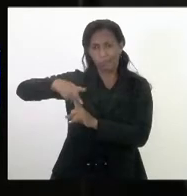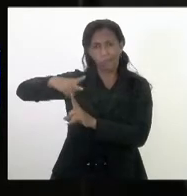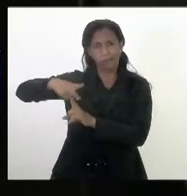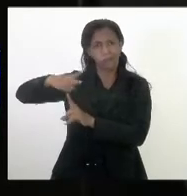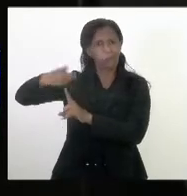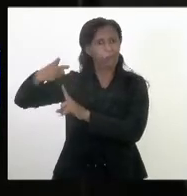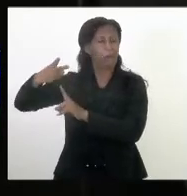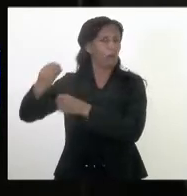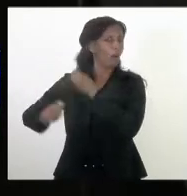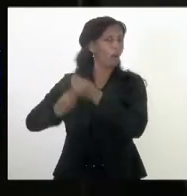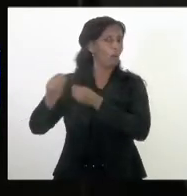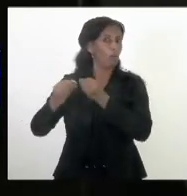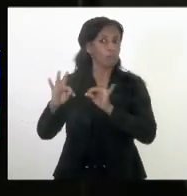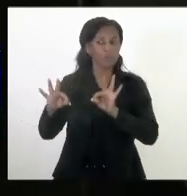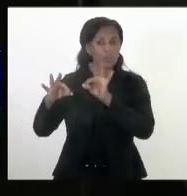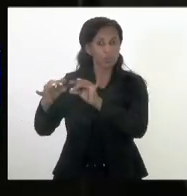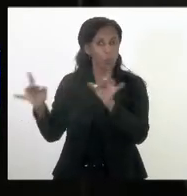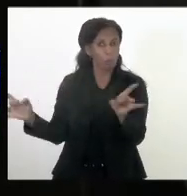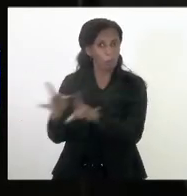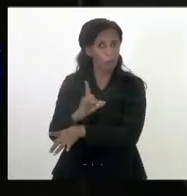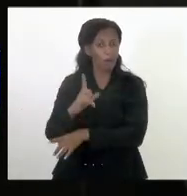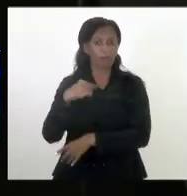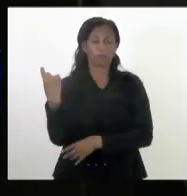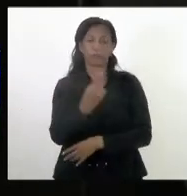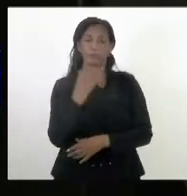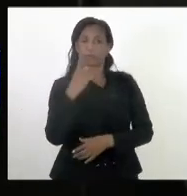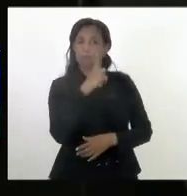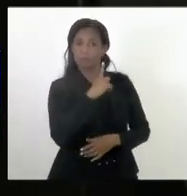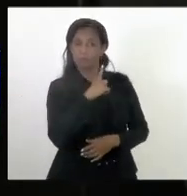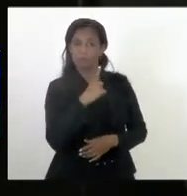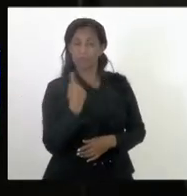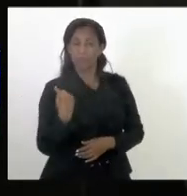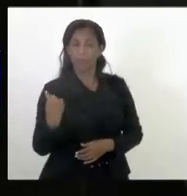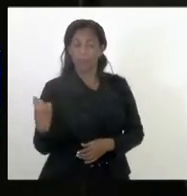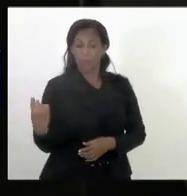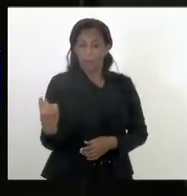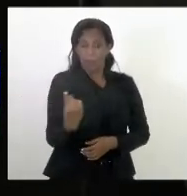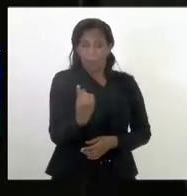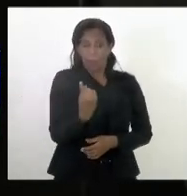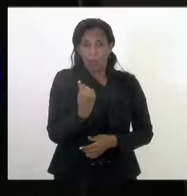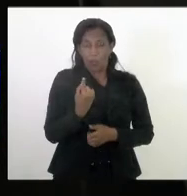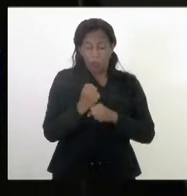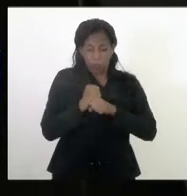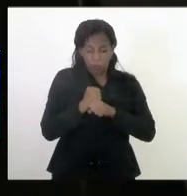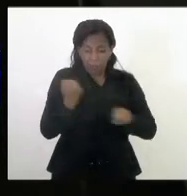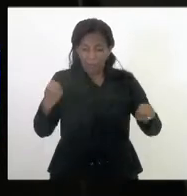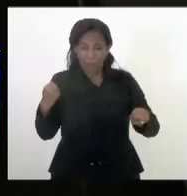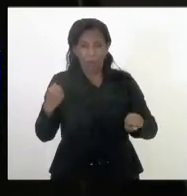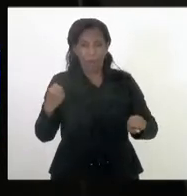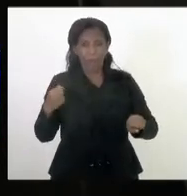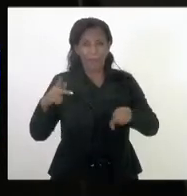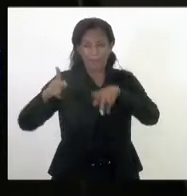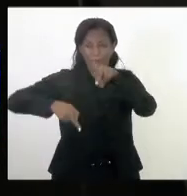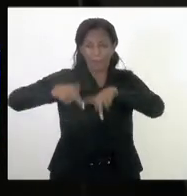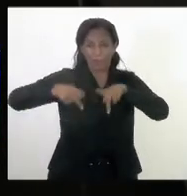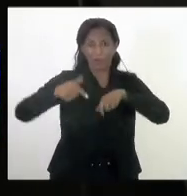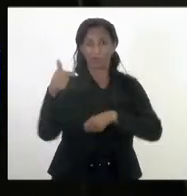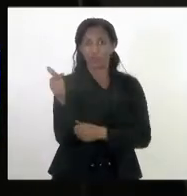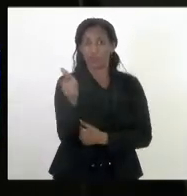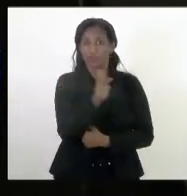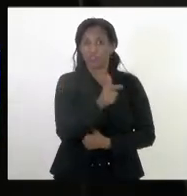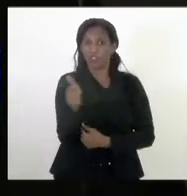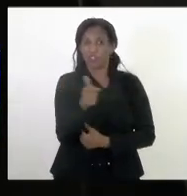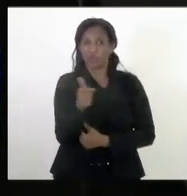se isso tudo não bastasse, nós temos uma enorme população de